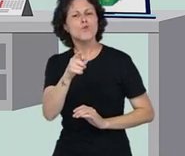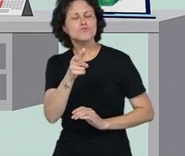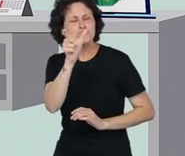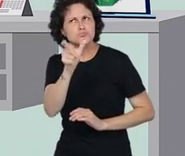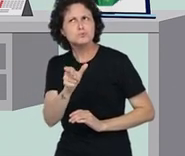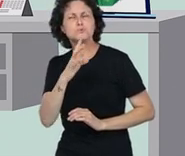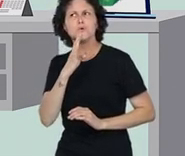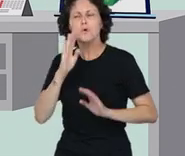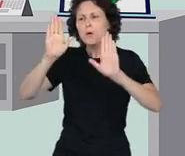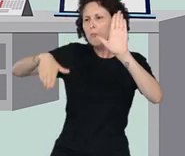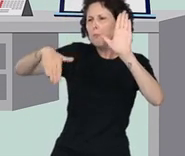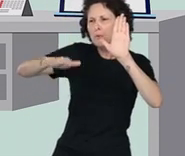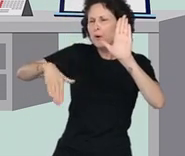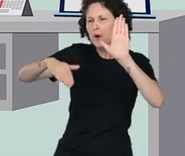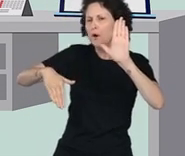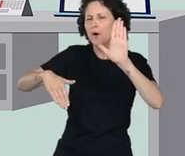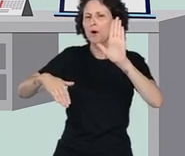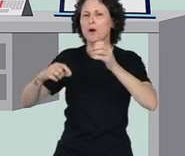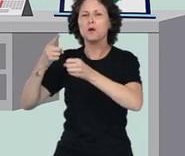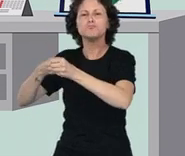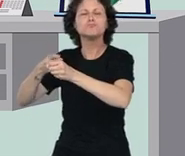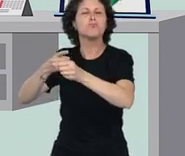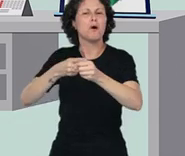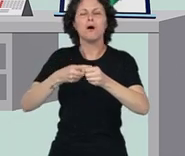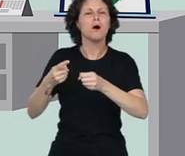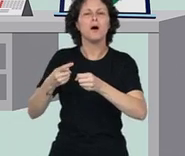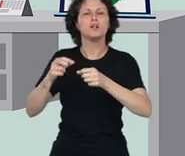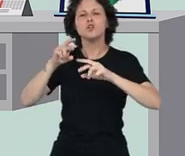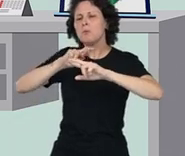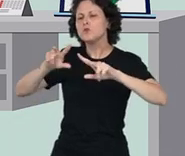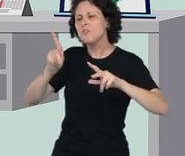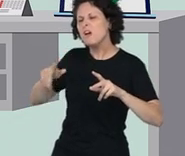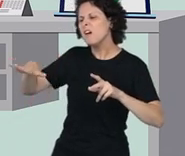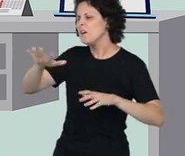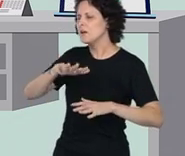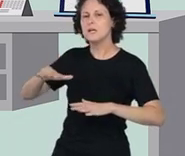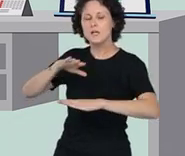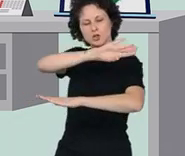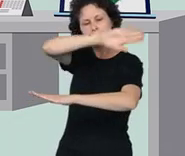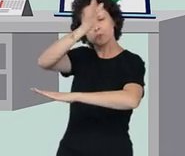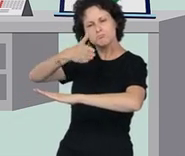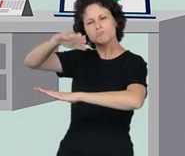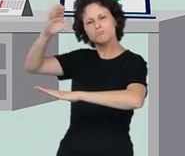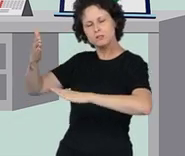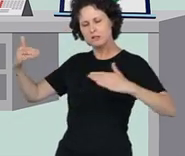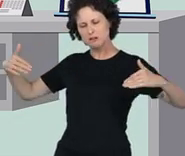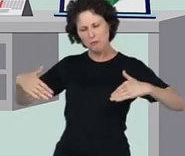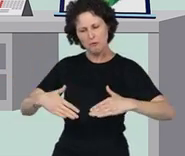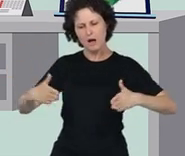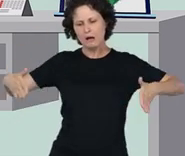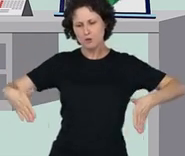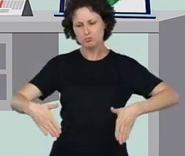praia ou ao interior? São tantas paisagens diferentes, não é mesmo? Temos montanhas, vales,